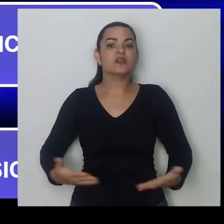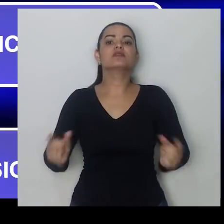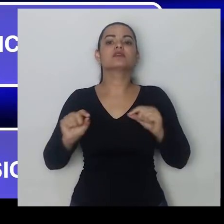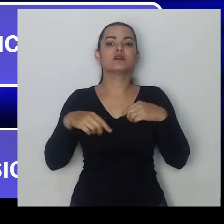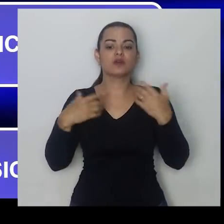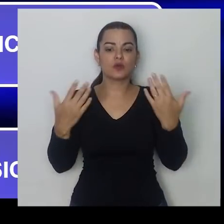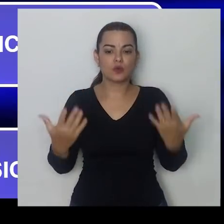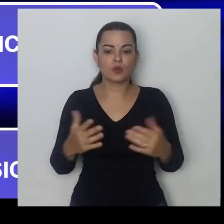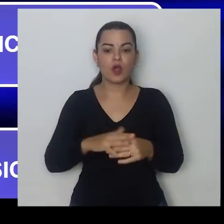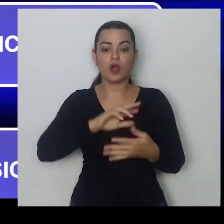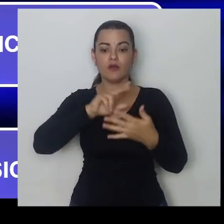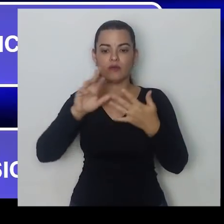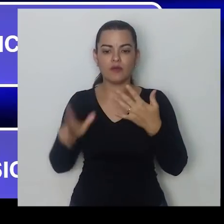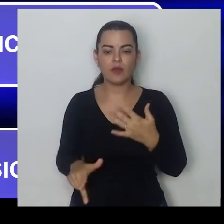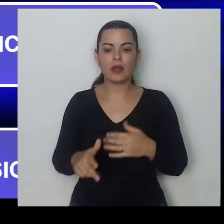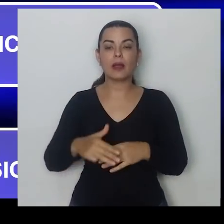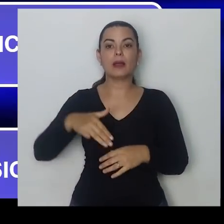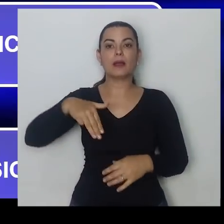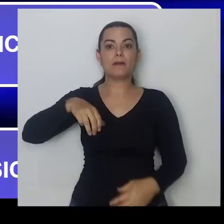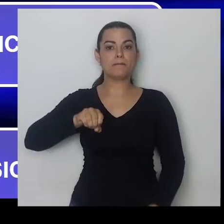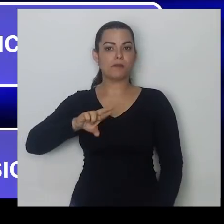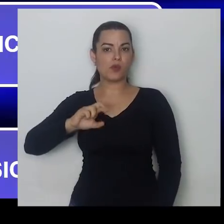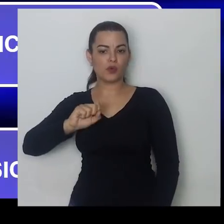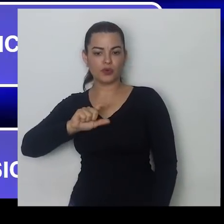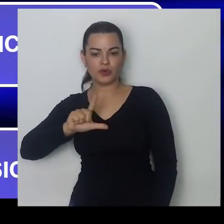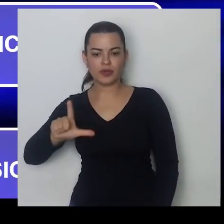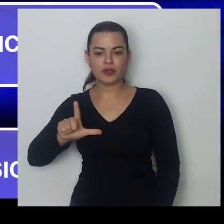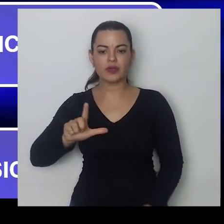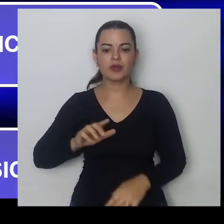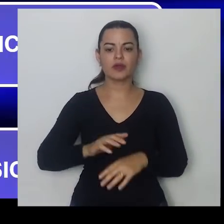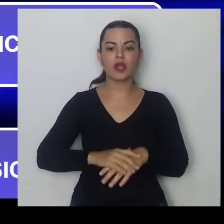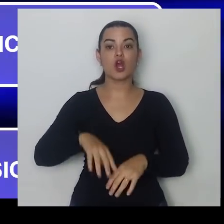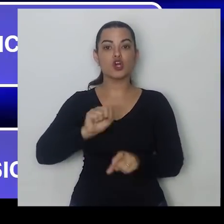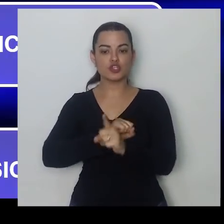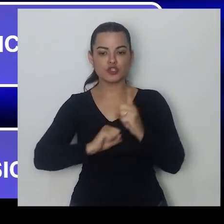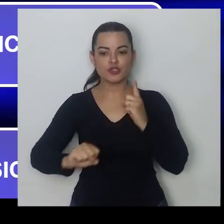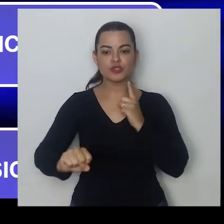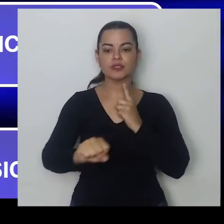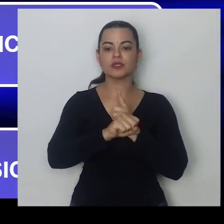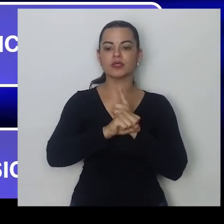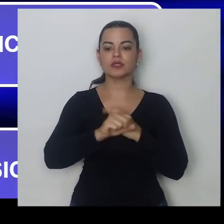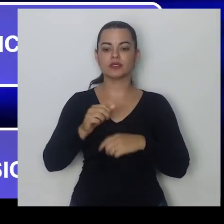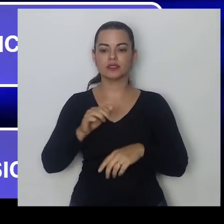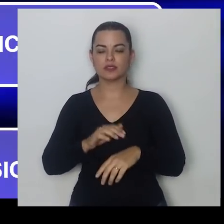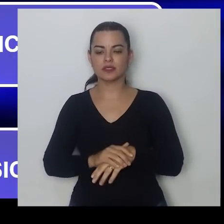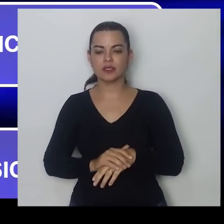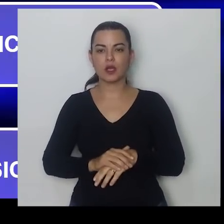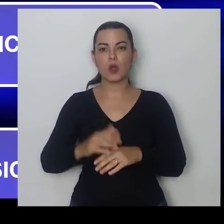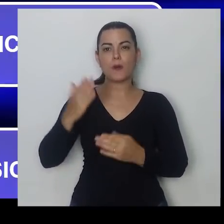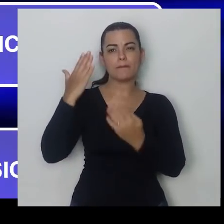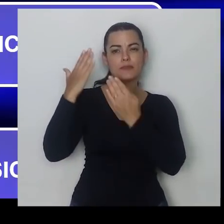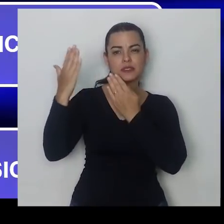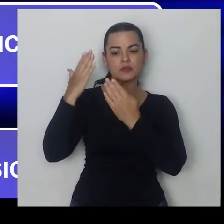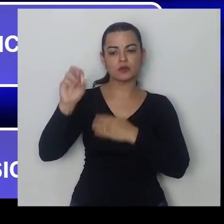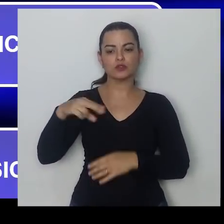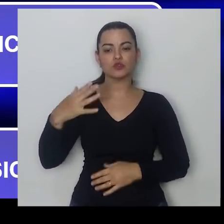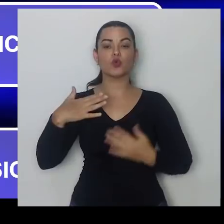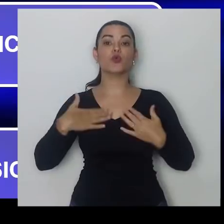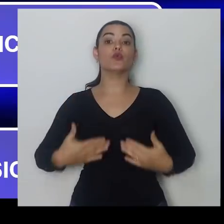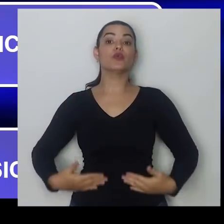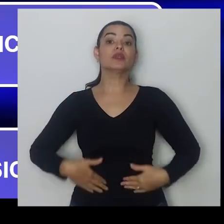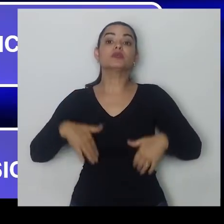violência física? Olha só quantos tipos nós já temos só nessa primeira informação.